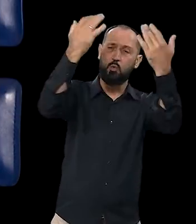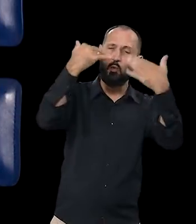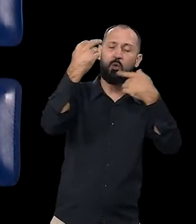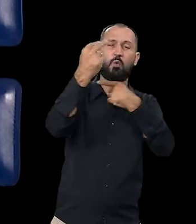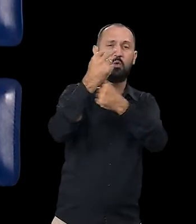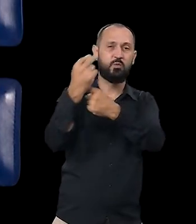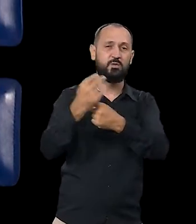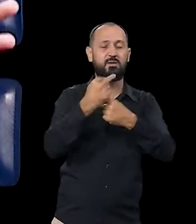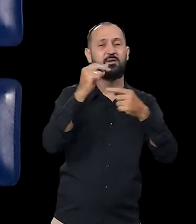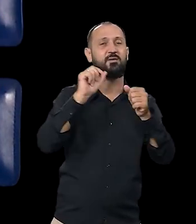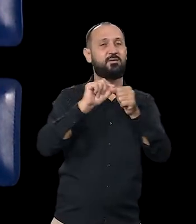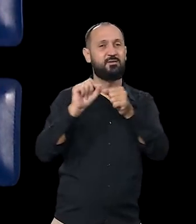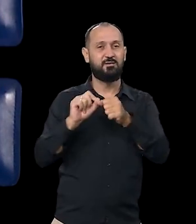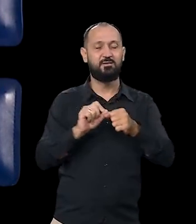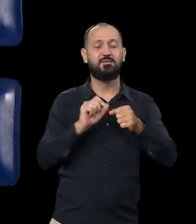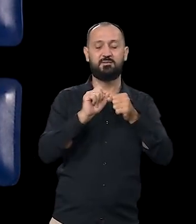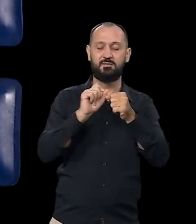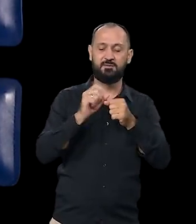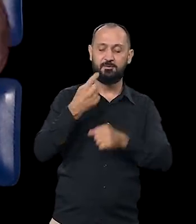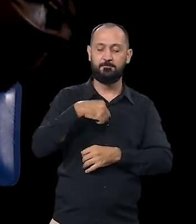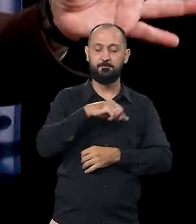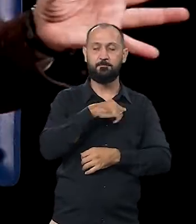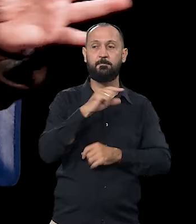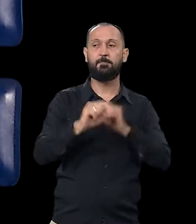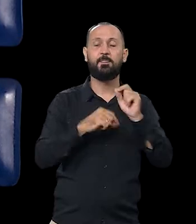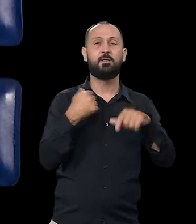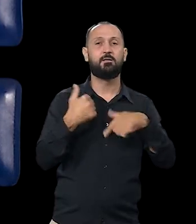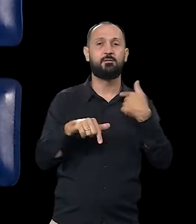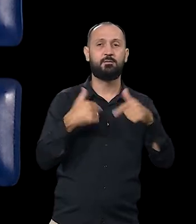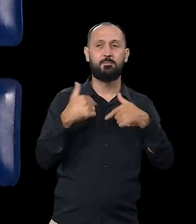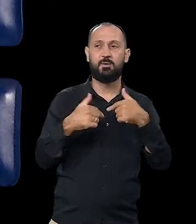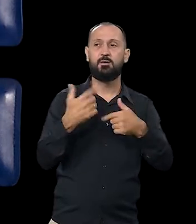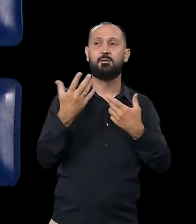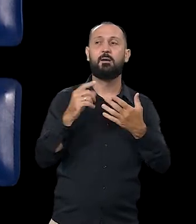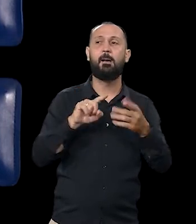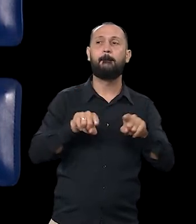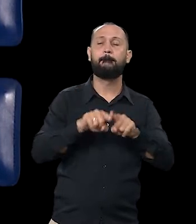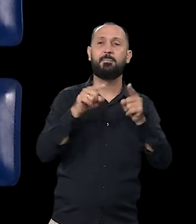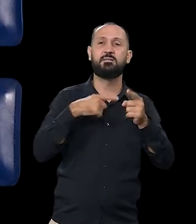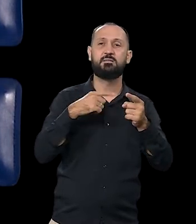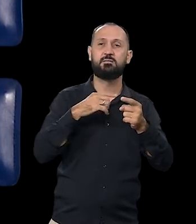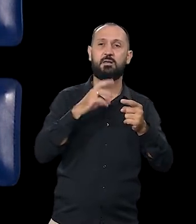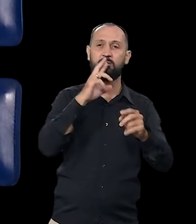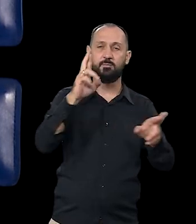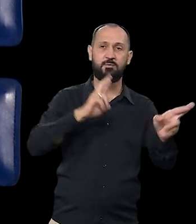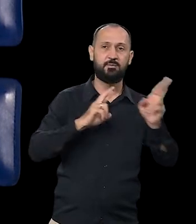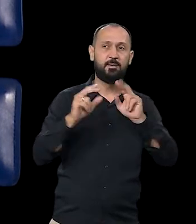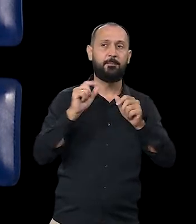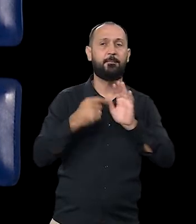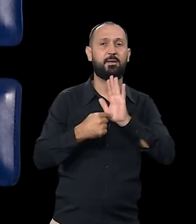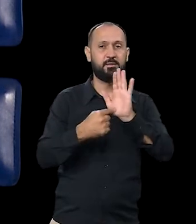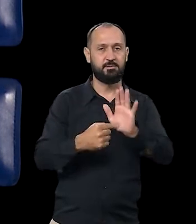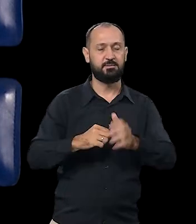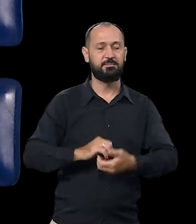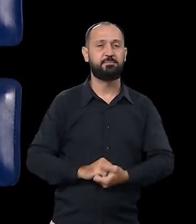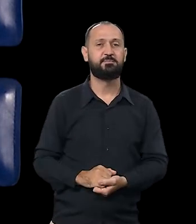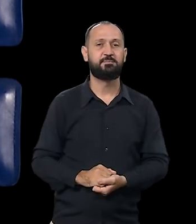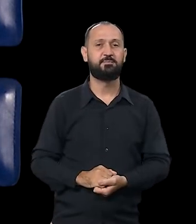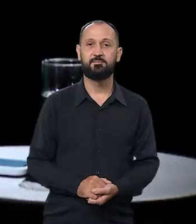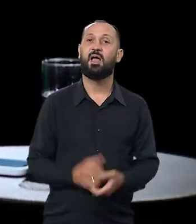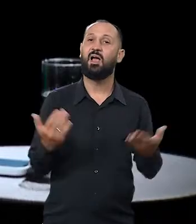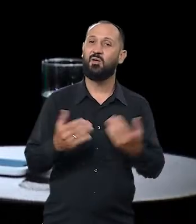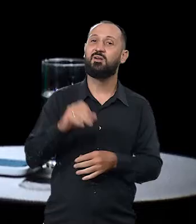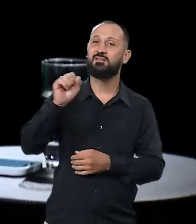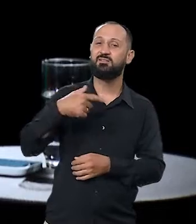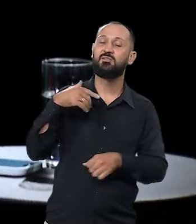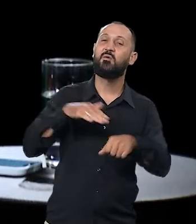um ser superior que tudo ilumina, que tudo cuida, que tudo faz, a gente trabalha muito, mas os resultados eles